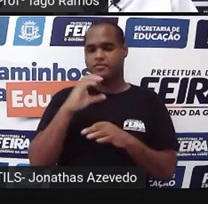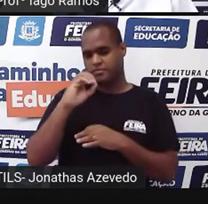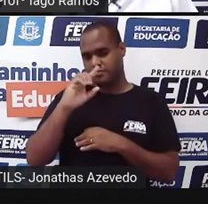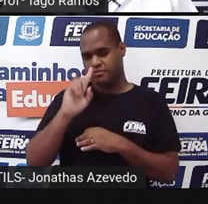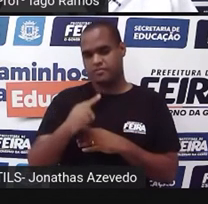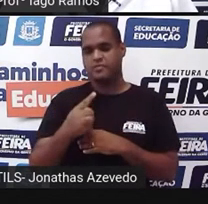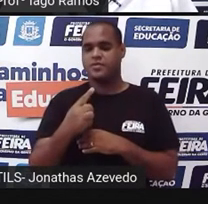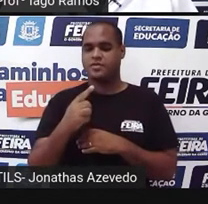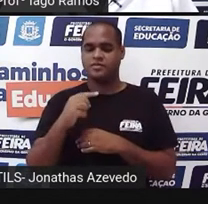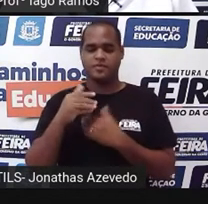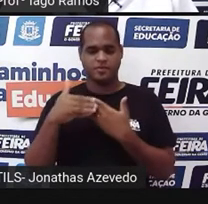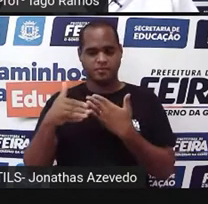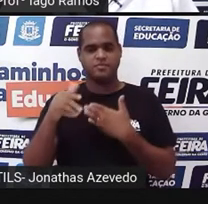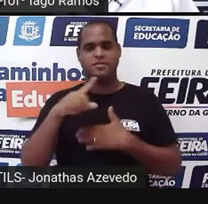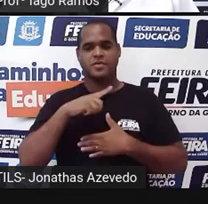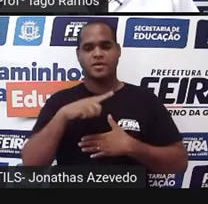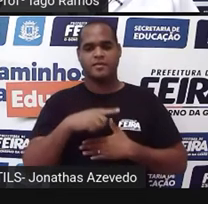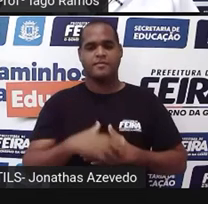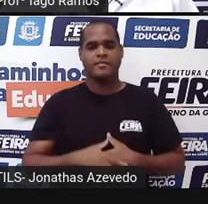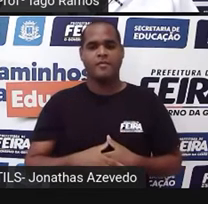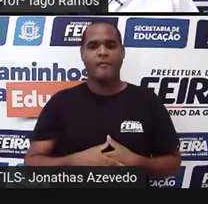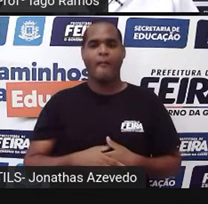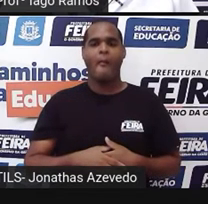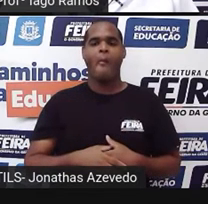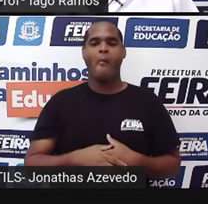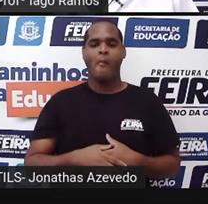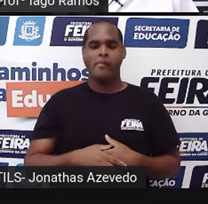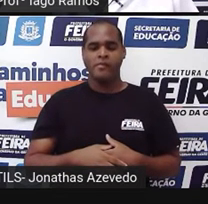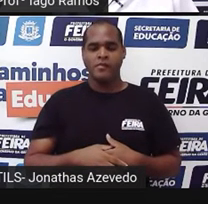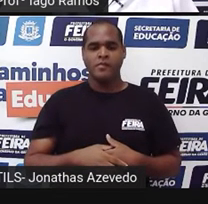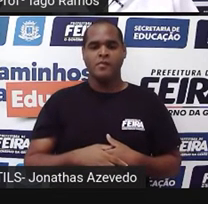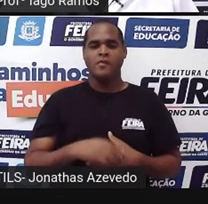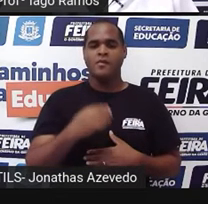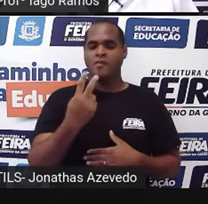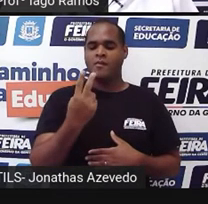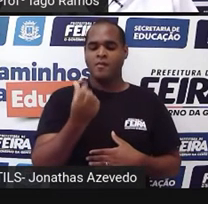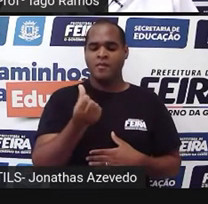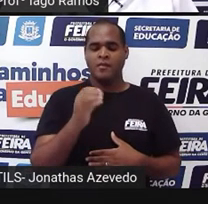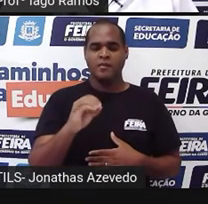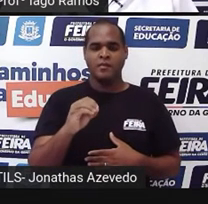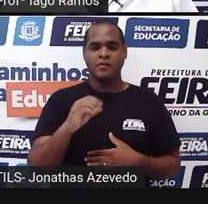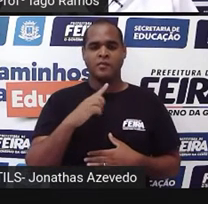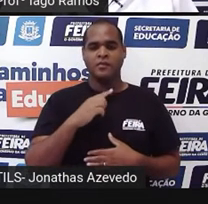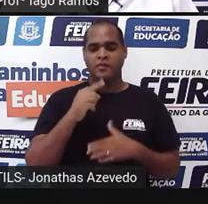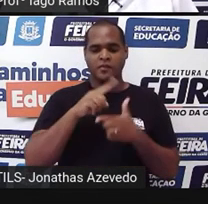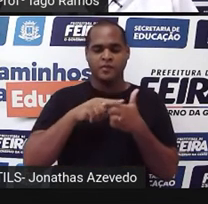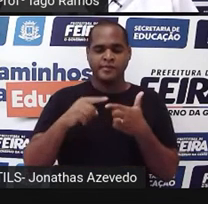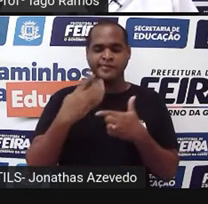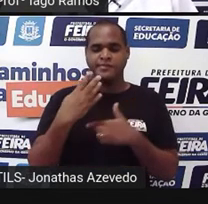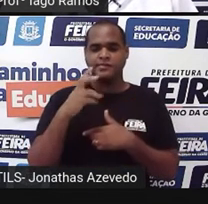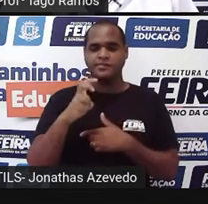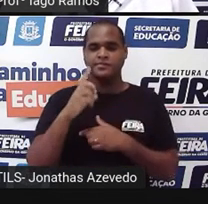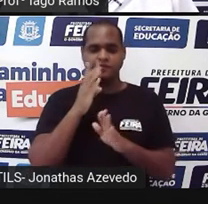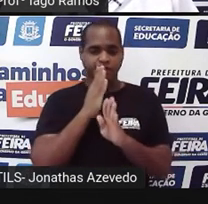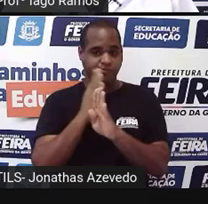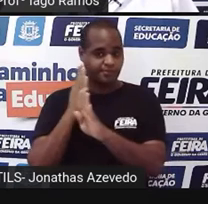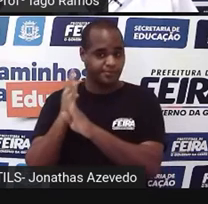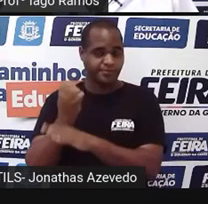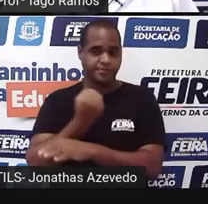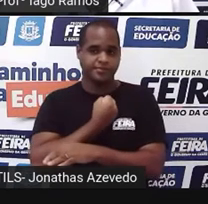vírgula é bom E aí 260 dividido por 45 tem que achar um número